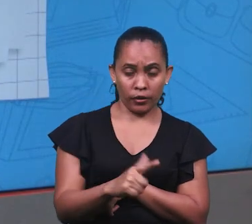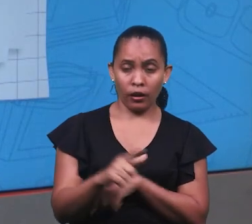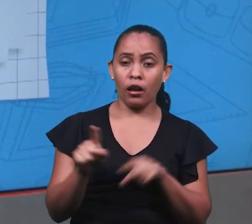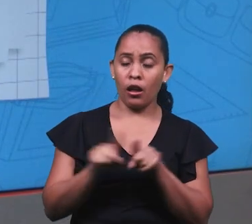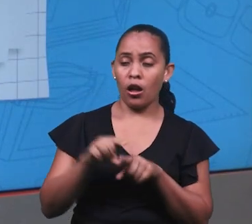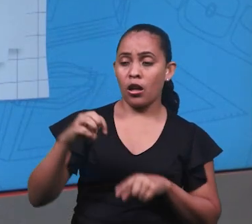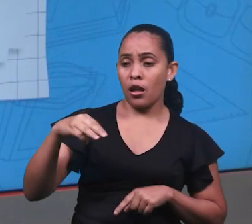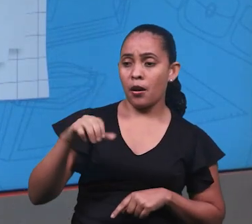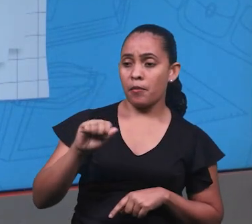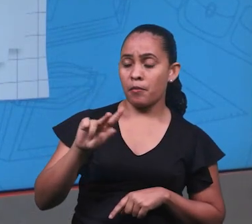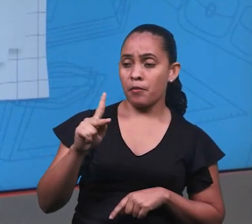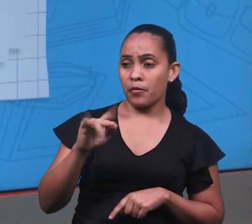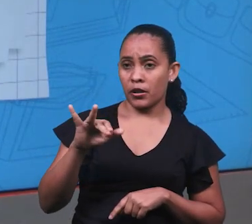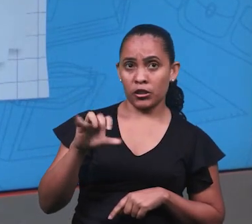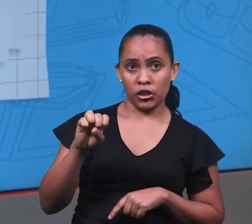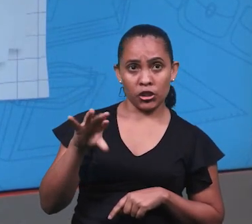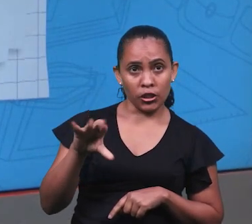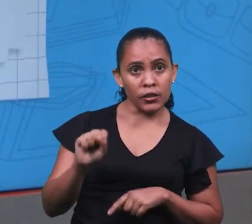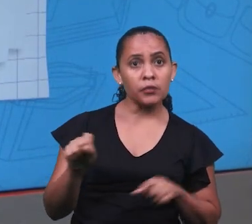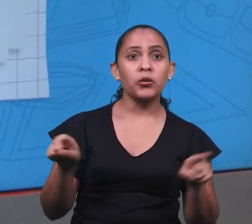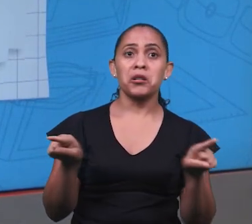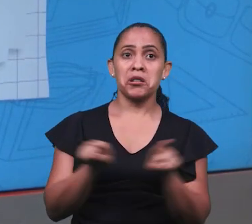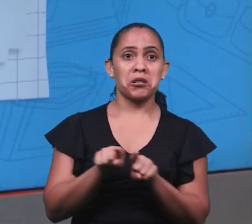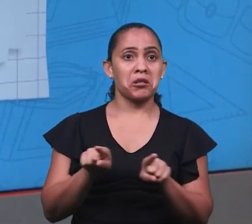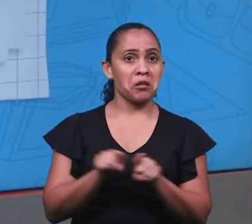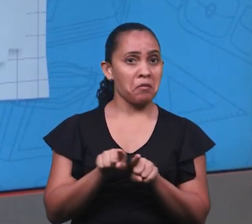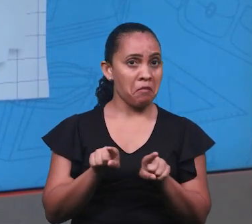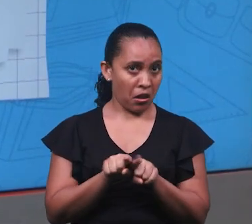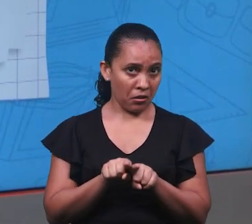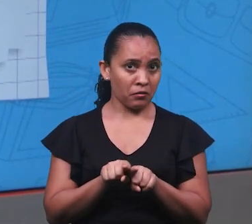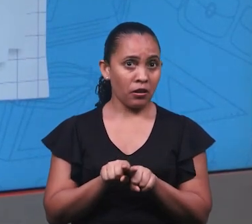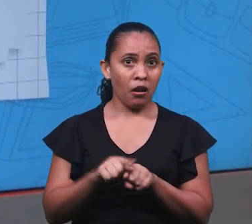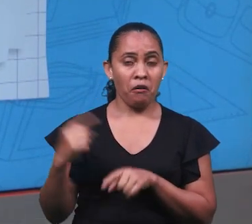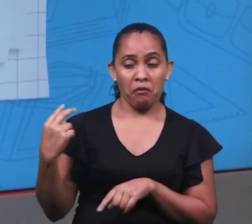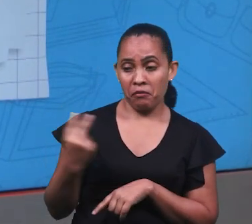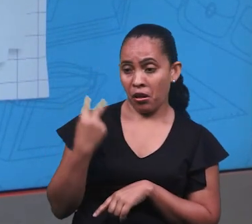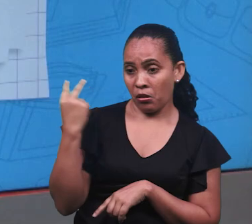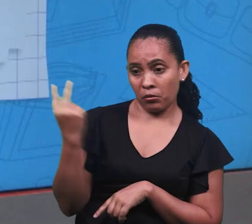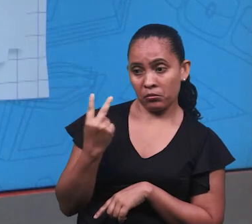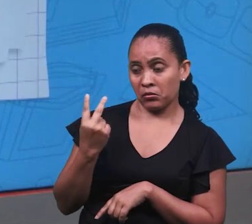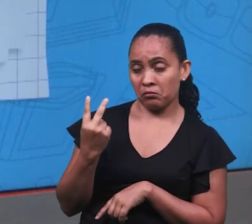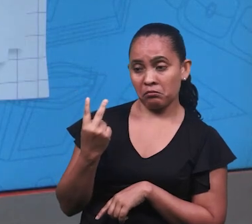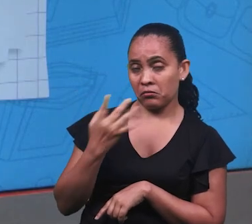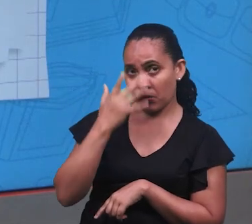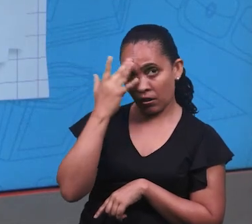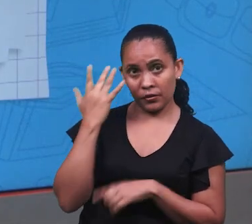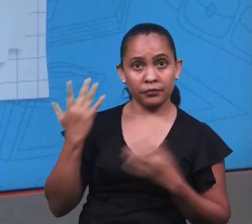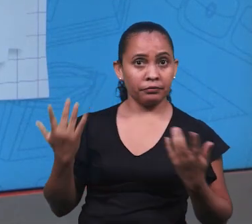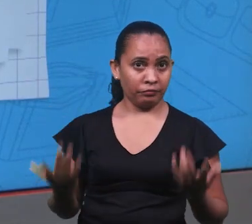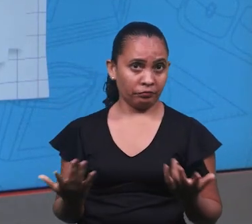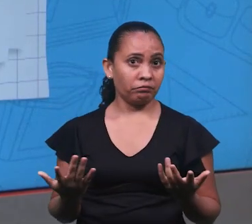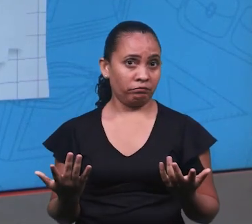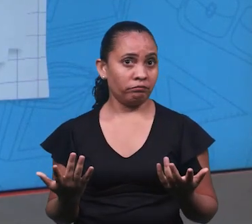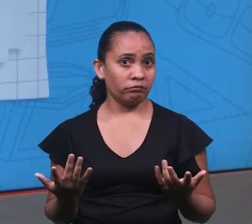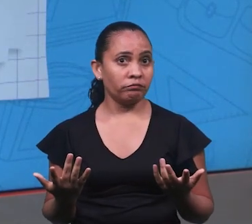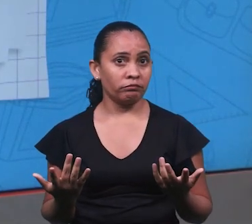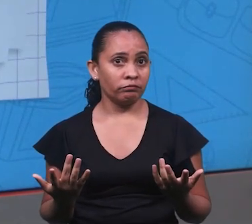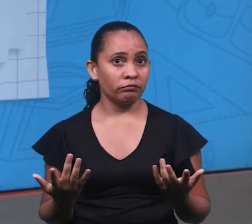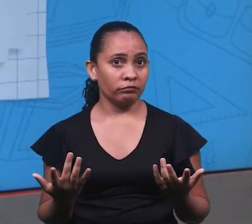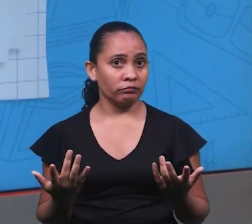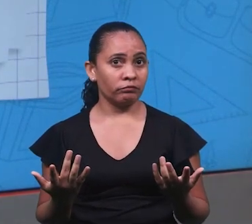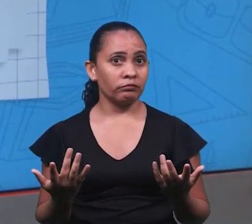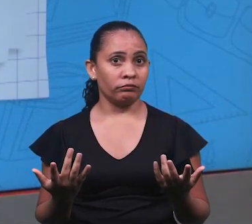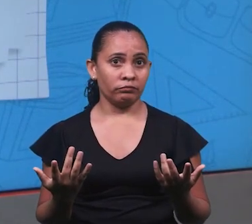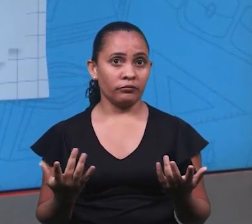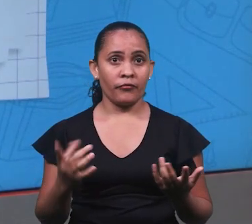machismo e descaso estatal. Então tá, machismo vai virar desenvolvimento 1, descaso estatal vai virar desenvolvimento 2. Você